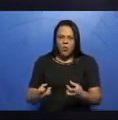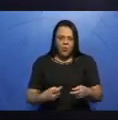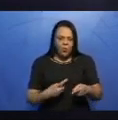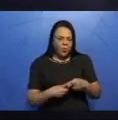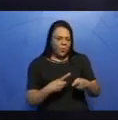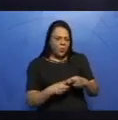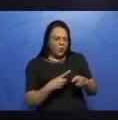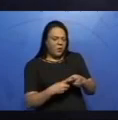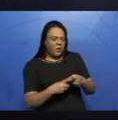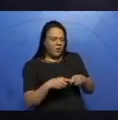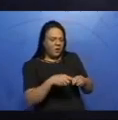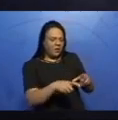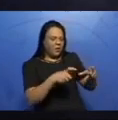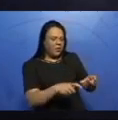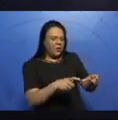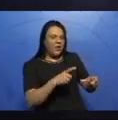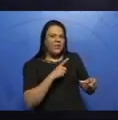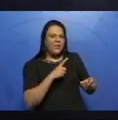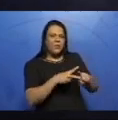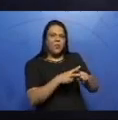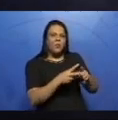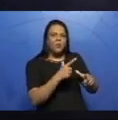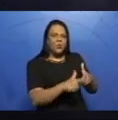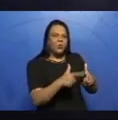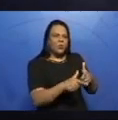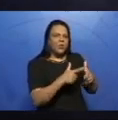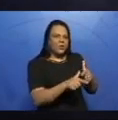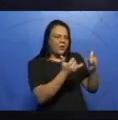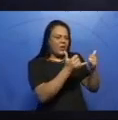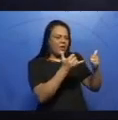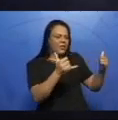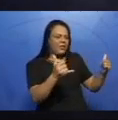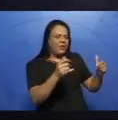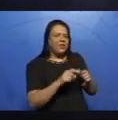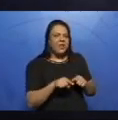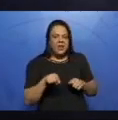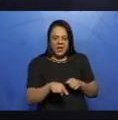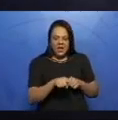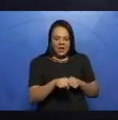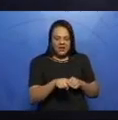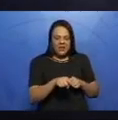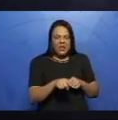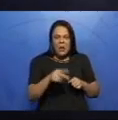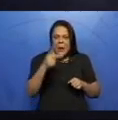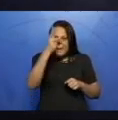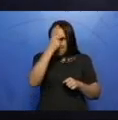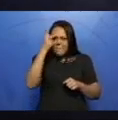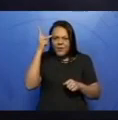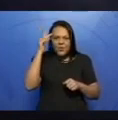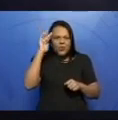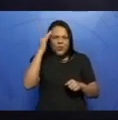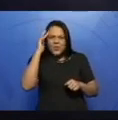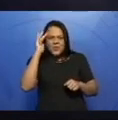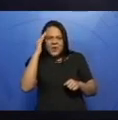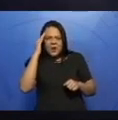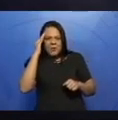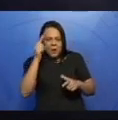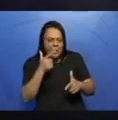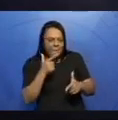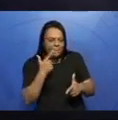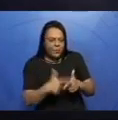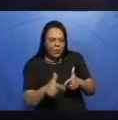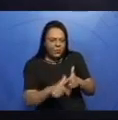É informada como real, precisa. As pessoas não creem que a falha elétrica cause lotação nas estações do